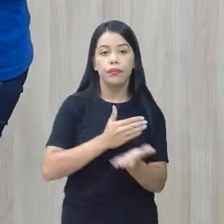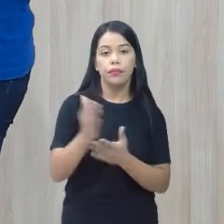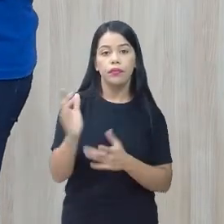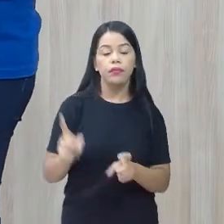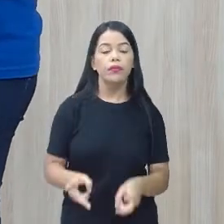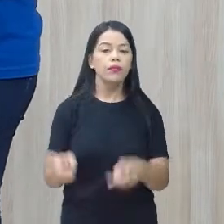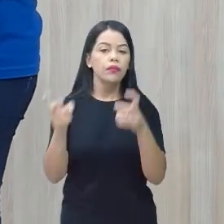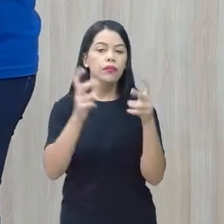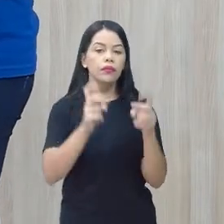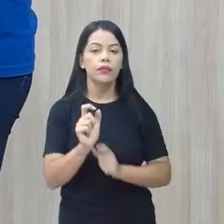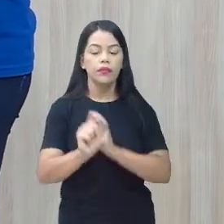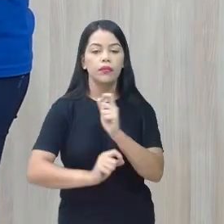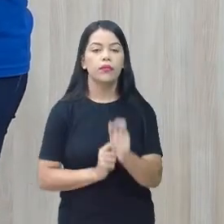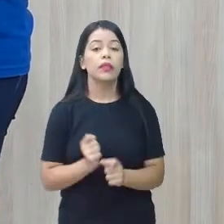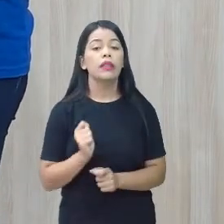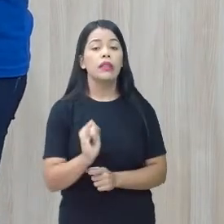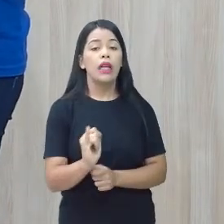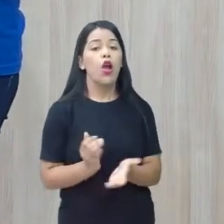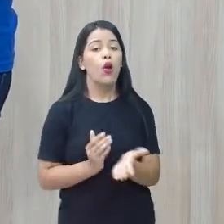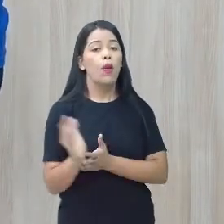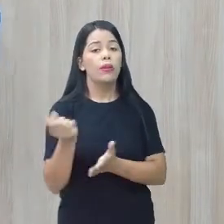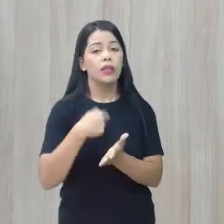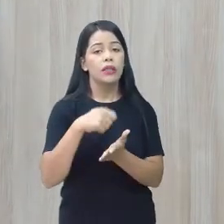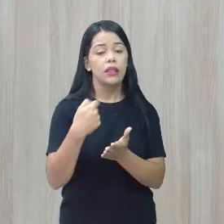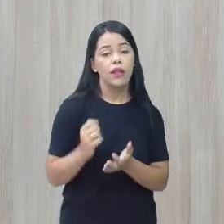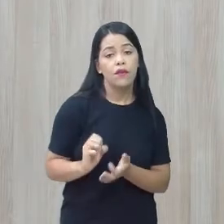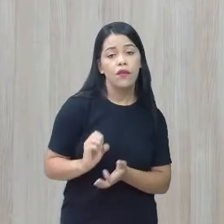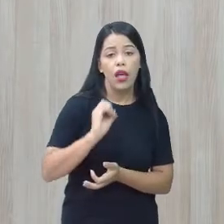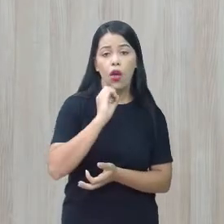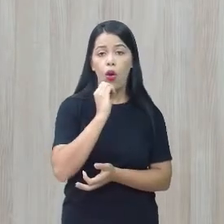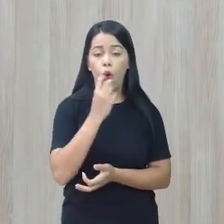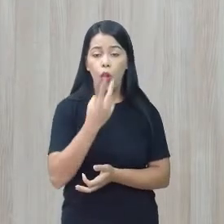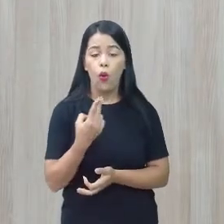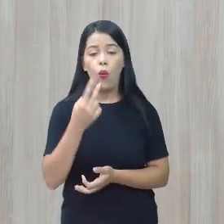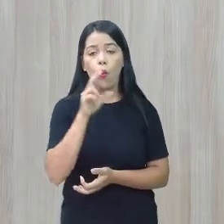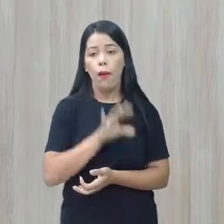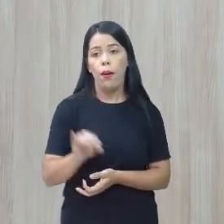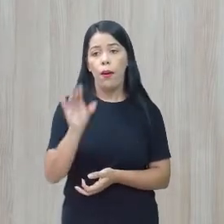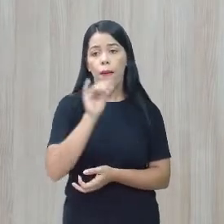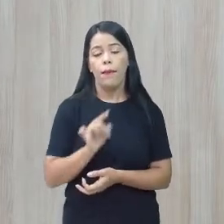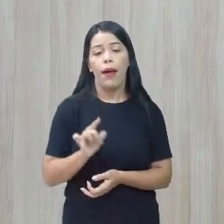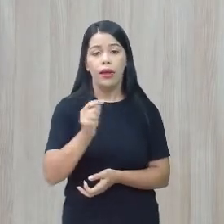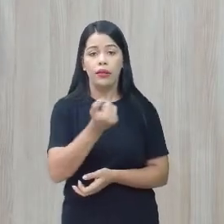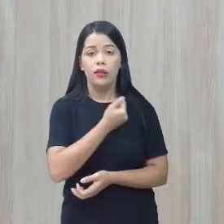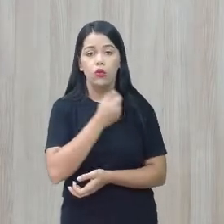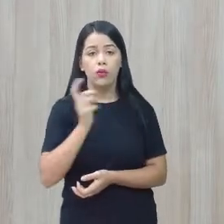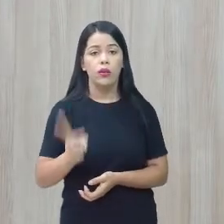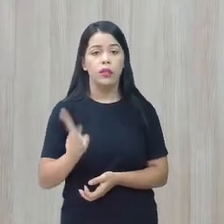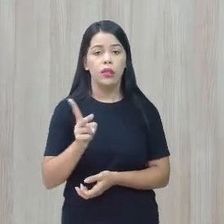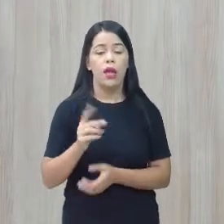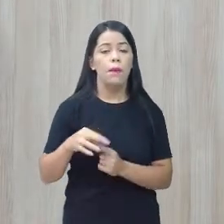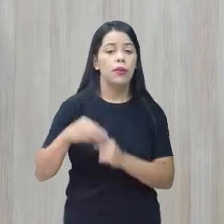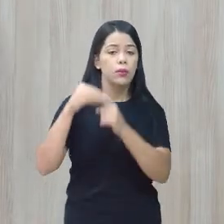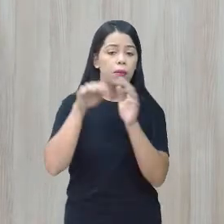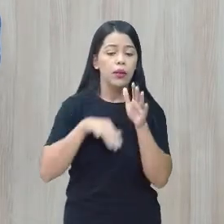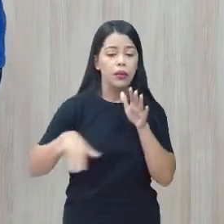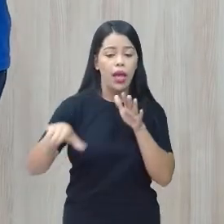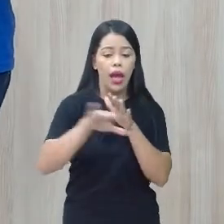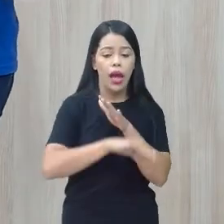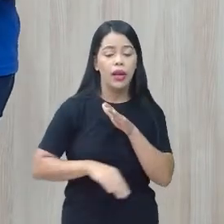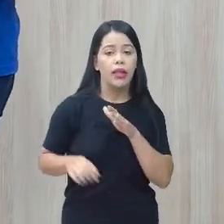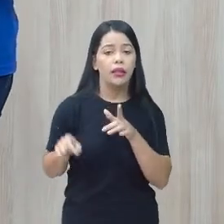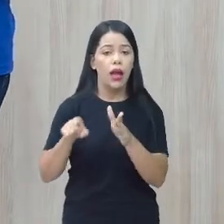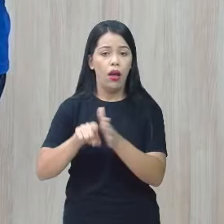a escrever ou a verbalizar esses números o tempo inteiro, principalmente no campo da astronomia, se a gente está estudando isso de maneira